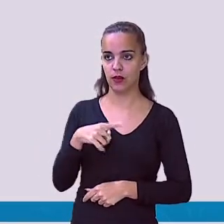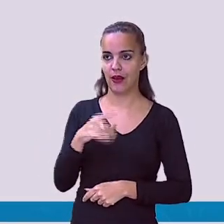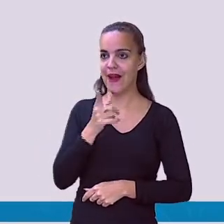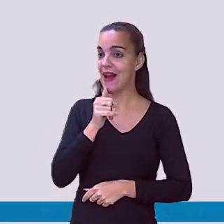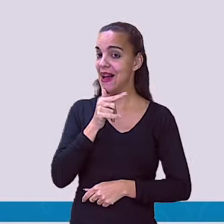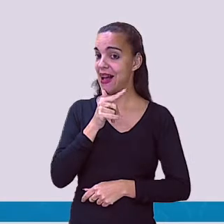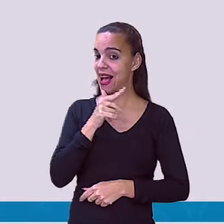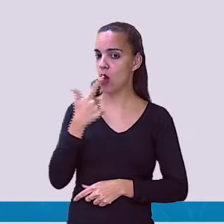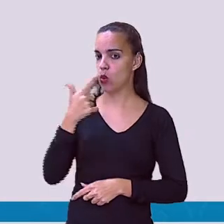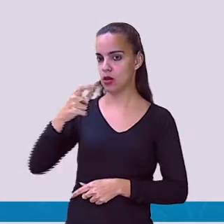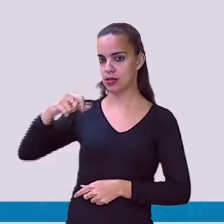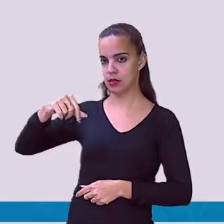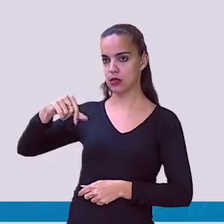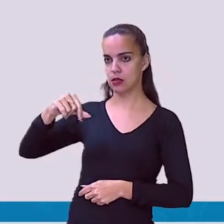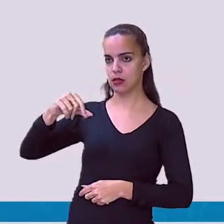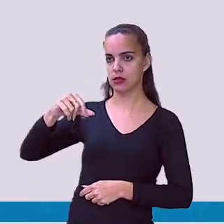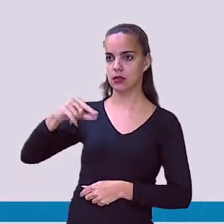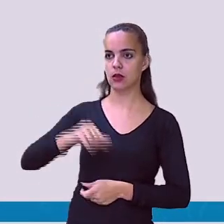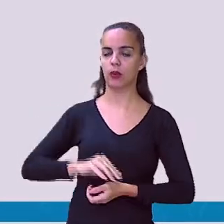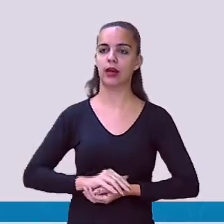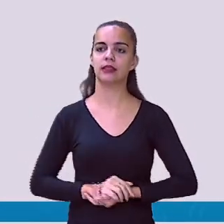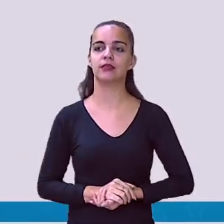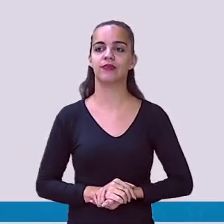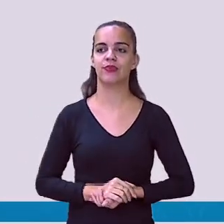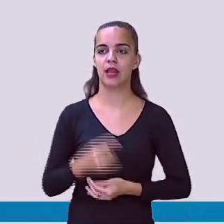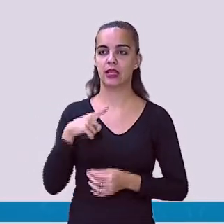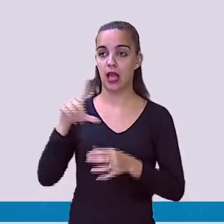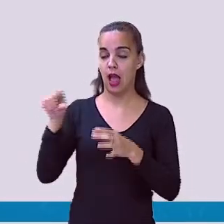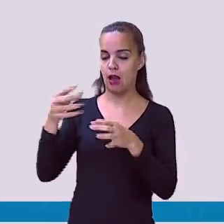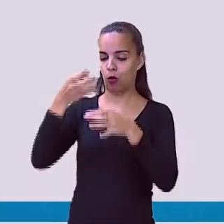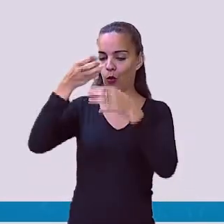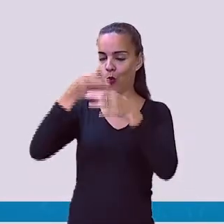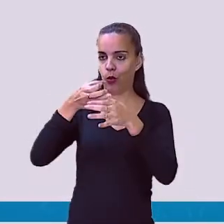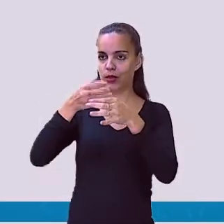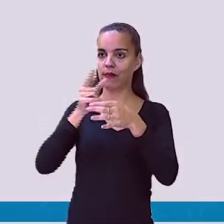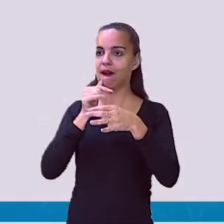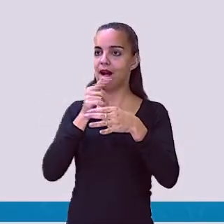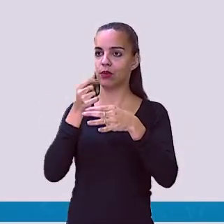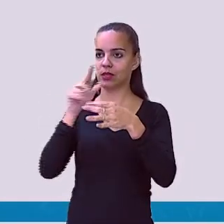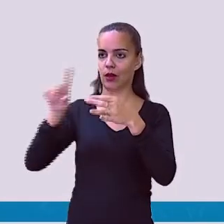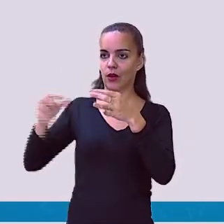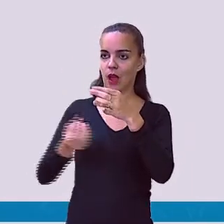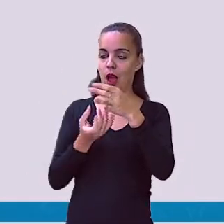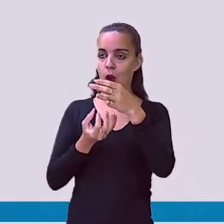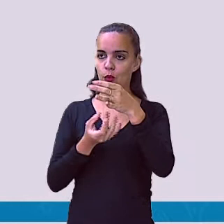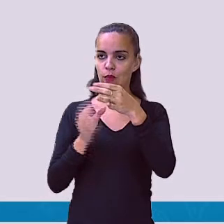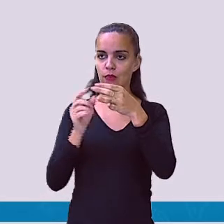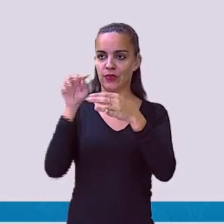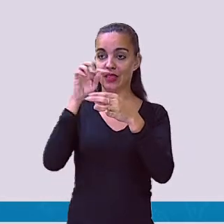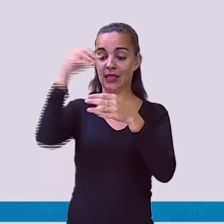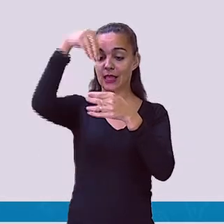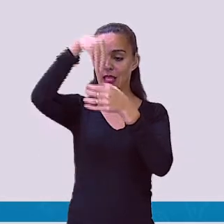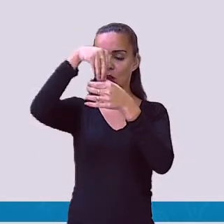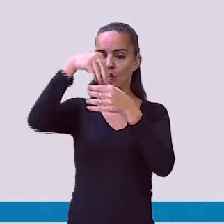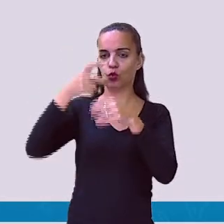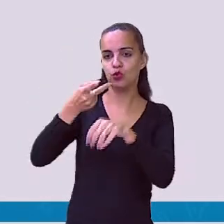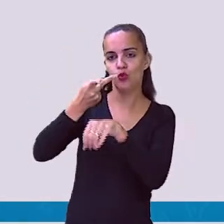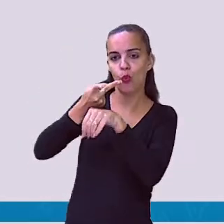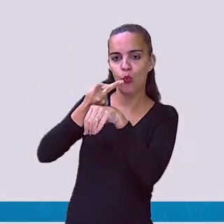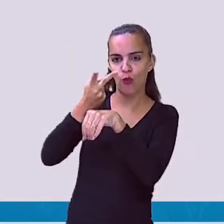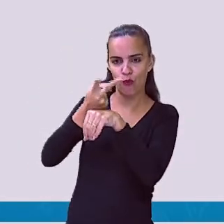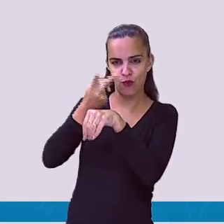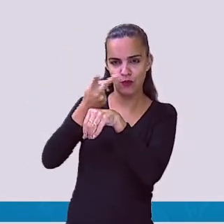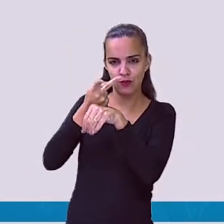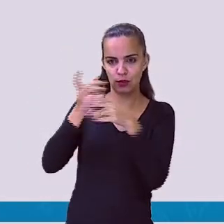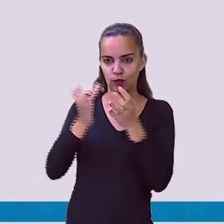mistura água e sal. Então, água salgada. Água salgada, ela foi colocada num